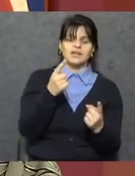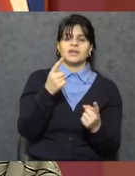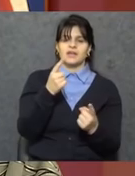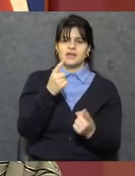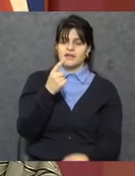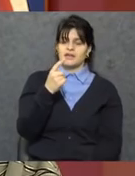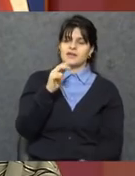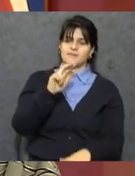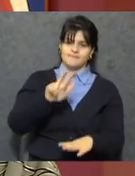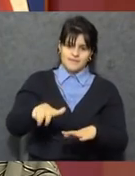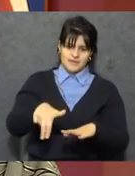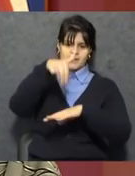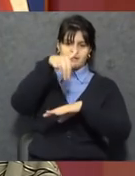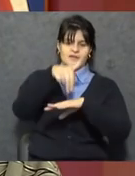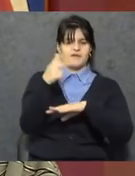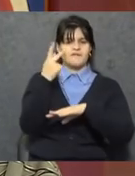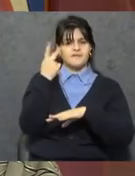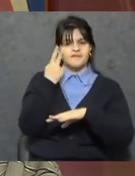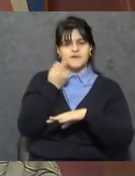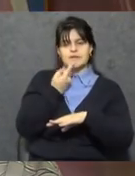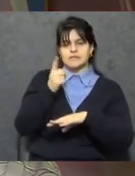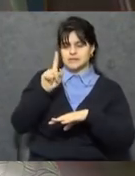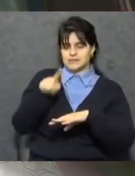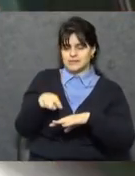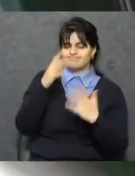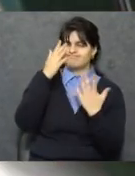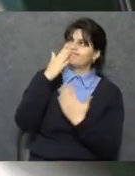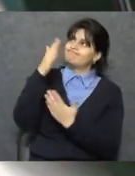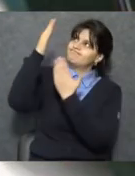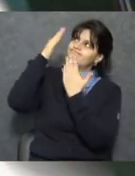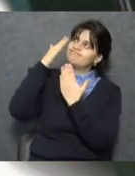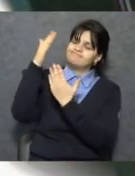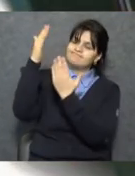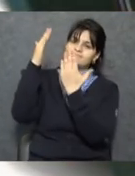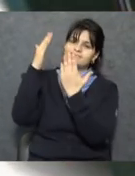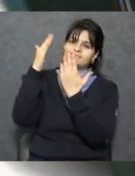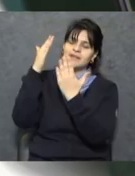Proclamamos a vossa ressurreição.